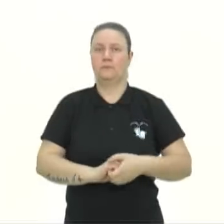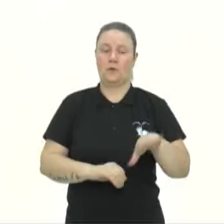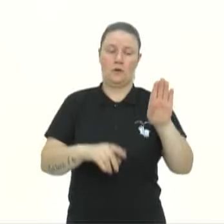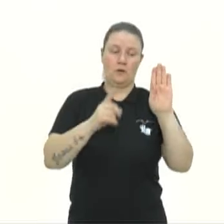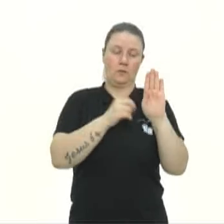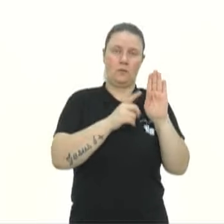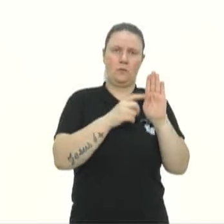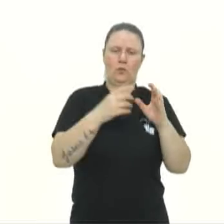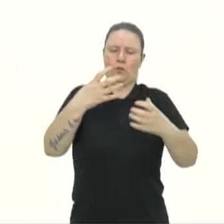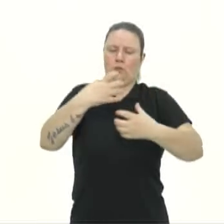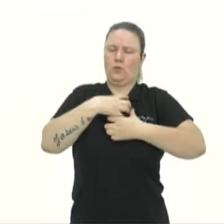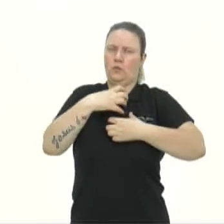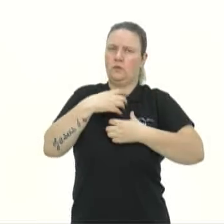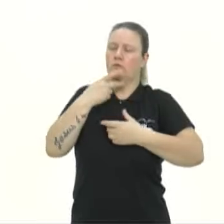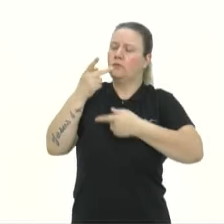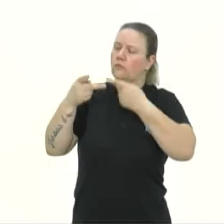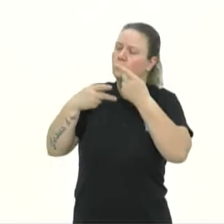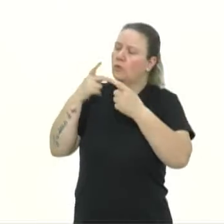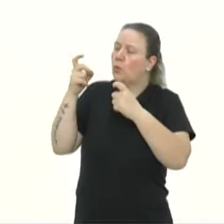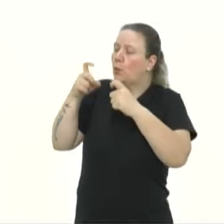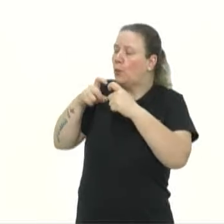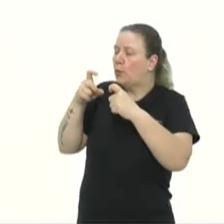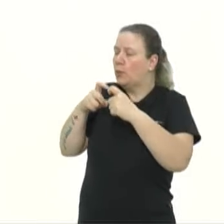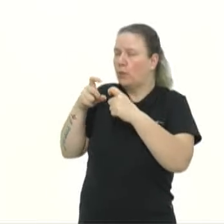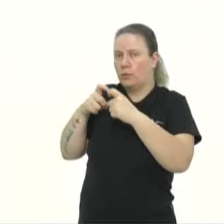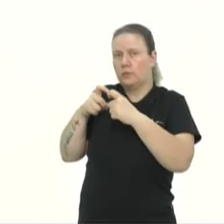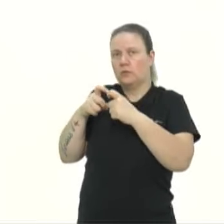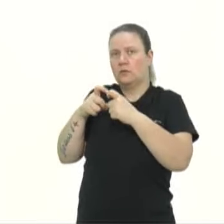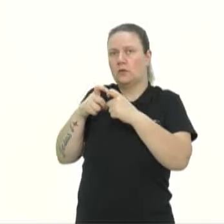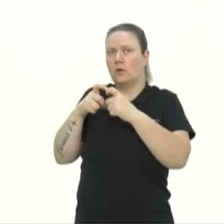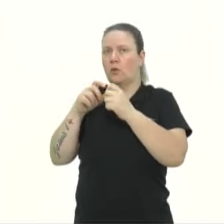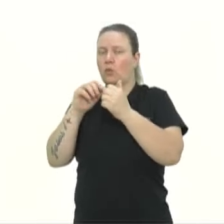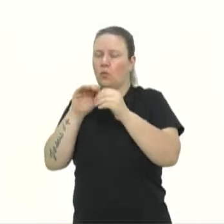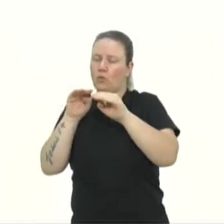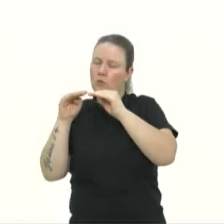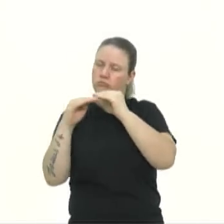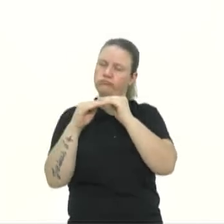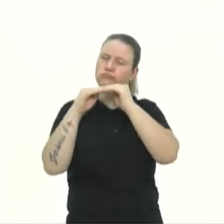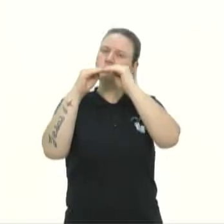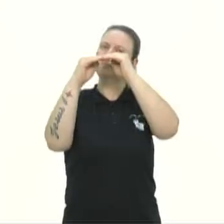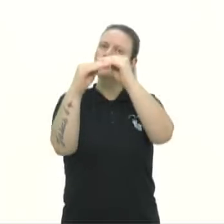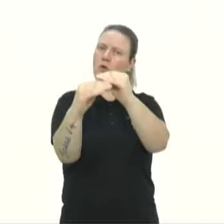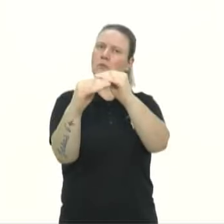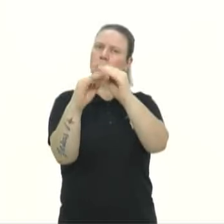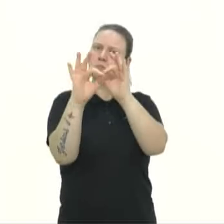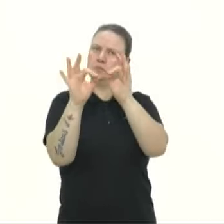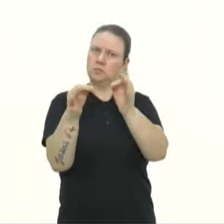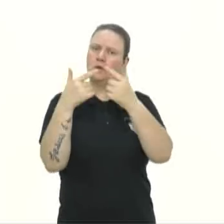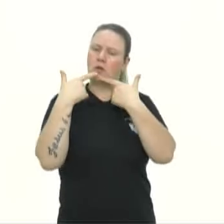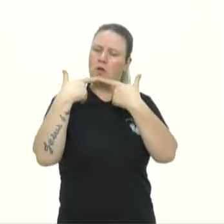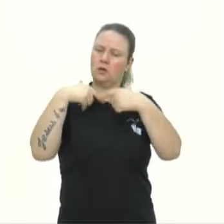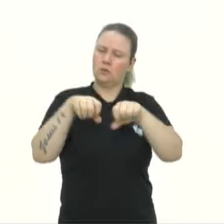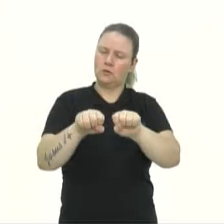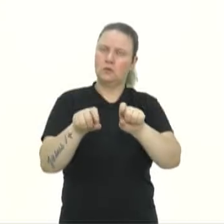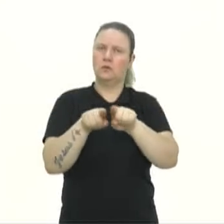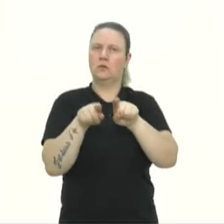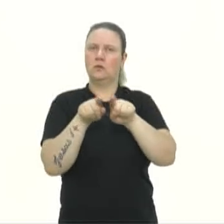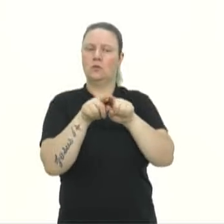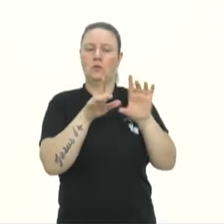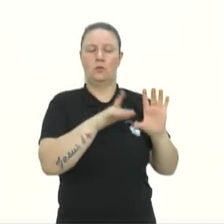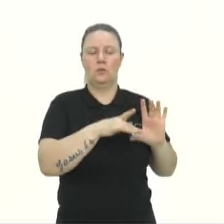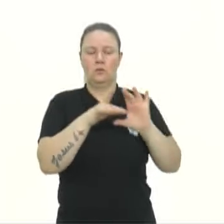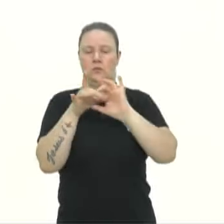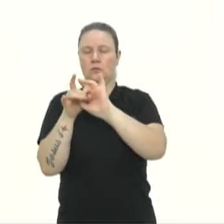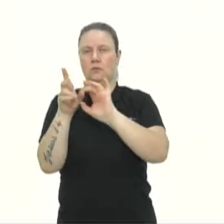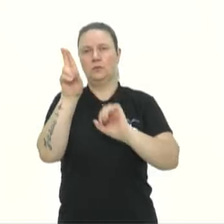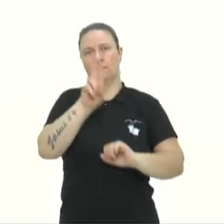do médico emprega a variedade de acordo com a norma padrão, certo? Coerente com o contexto de uso e